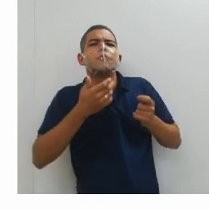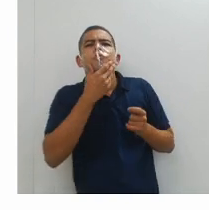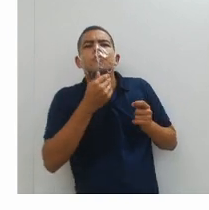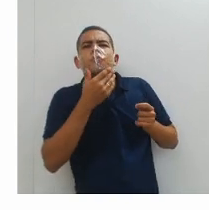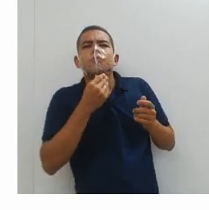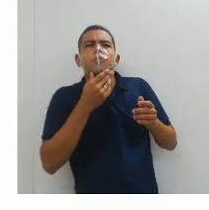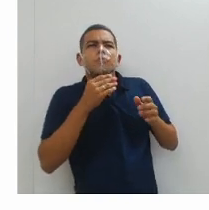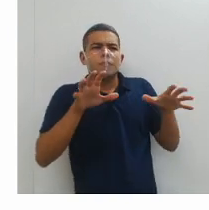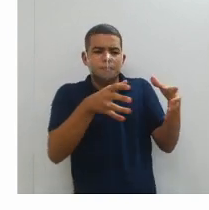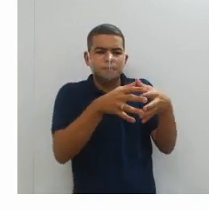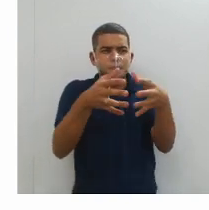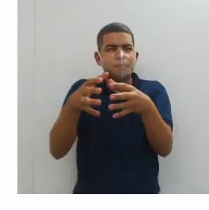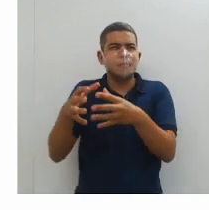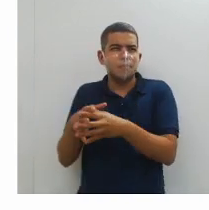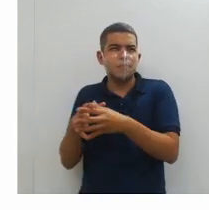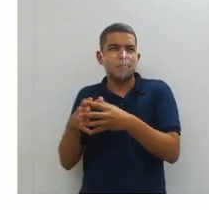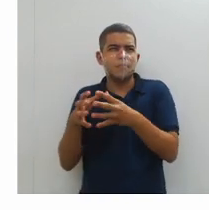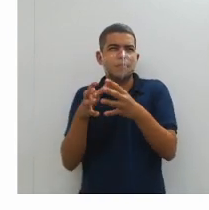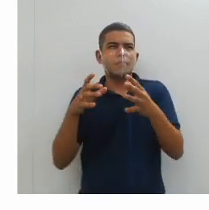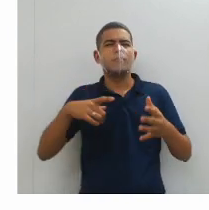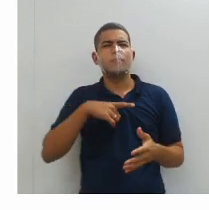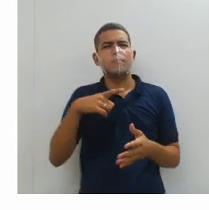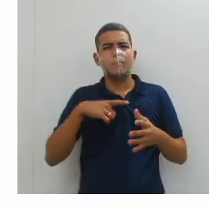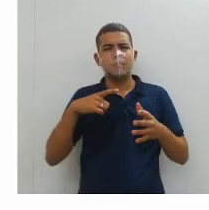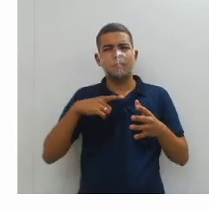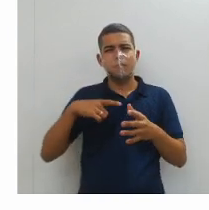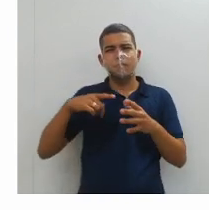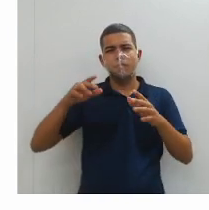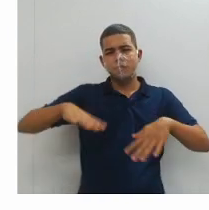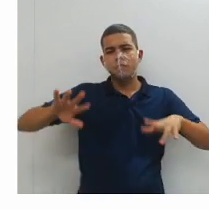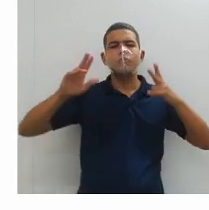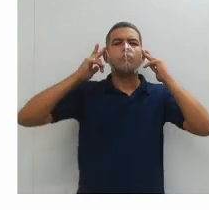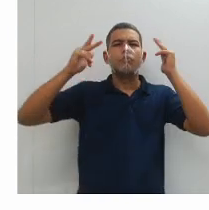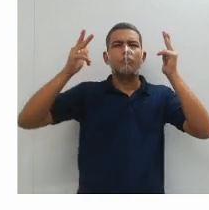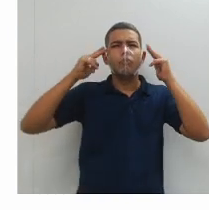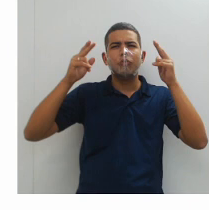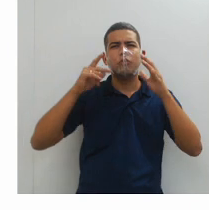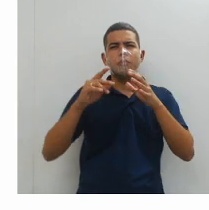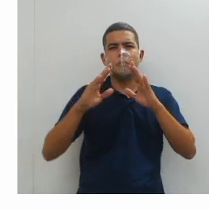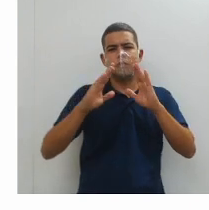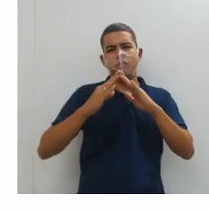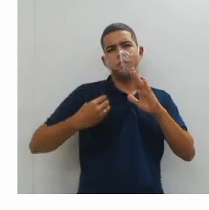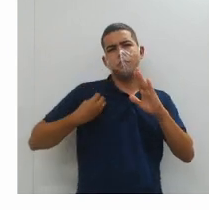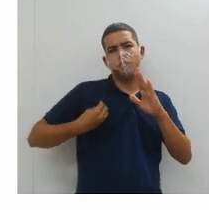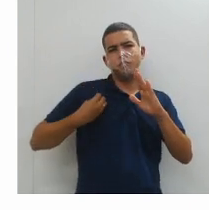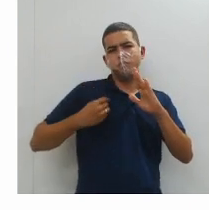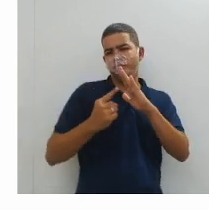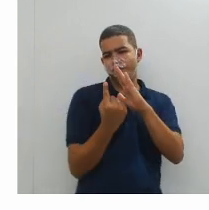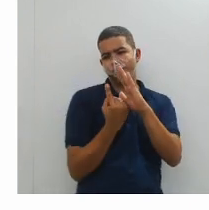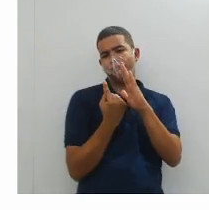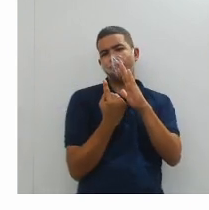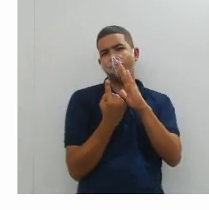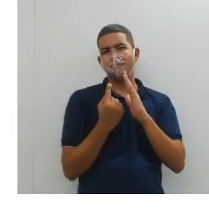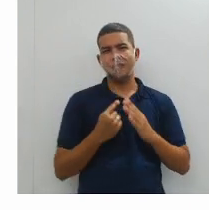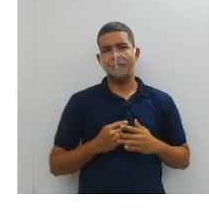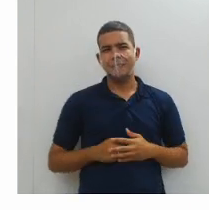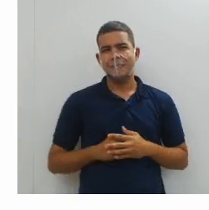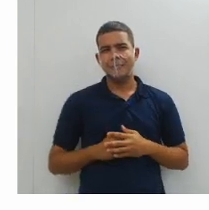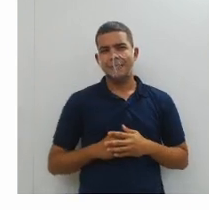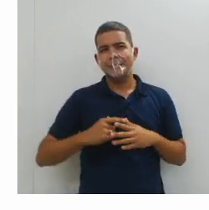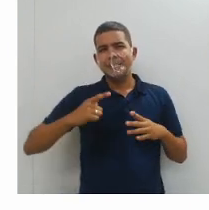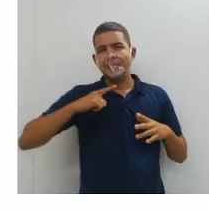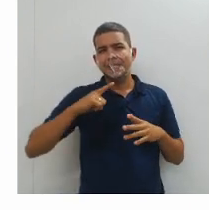homens, que, em estado de natureza, viviam isolados, dizia ele. Ao contrário de Hobbes, ou bem diferente